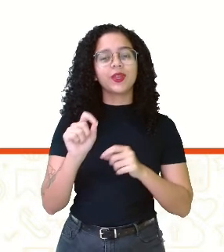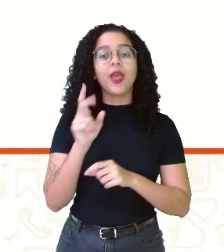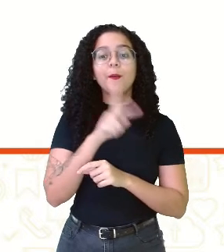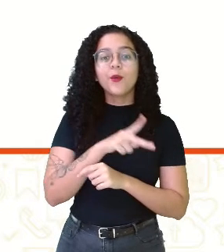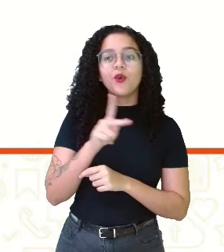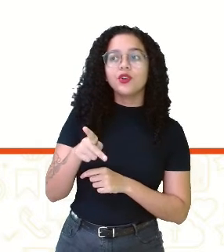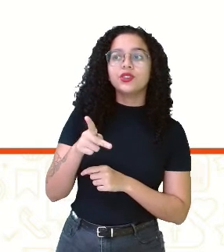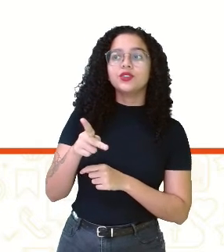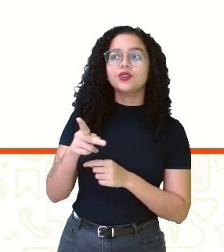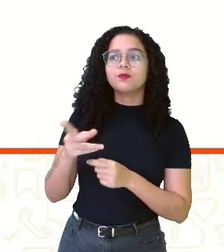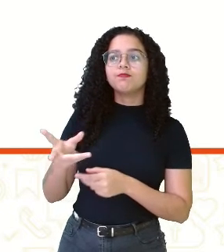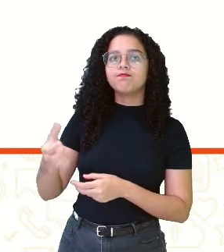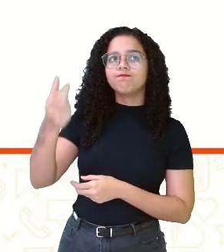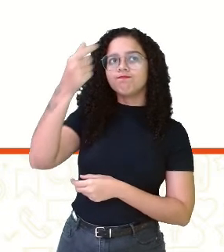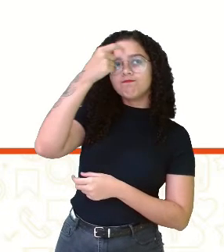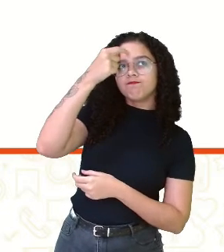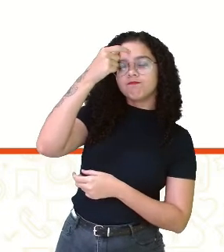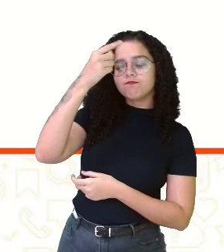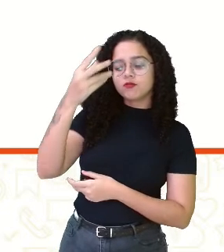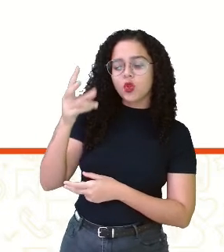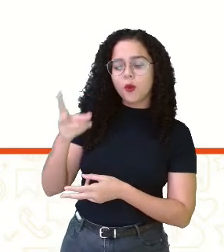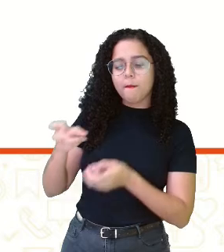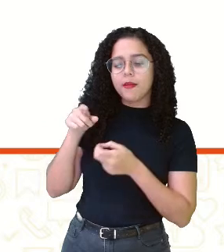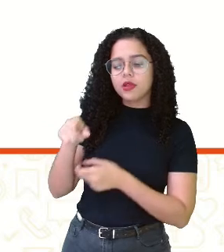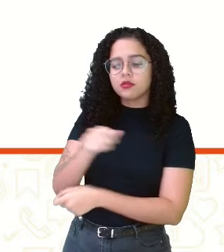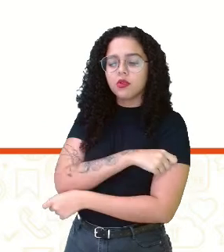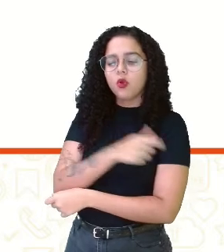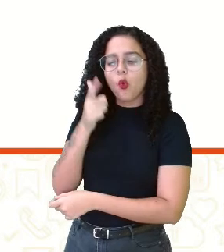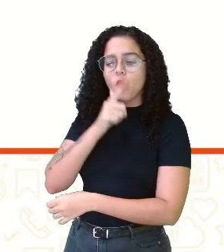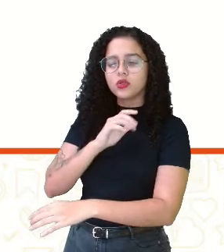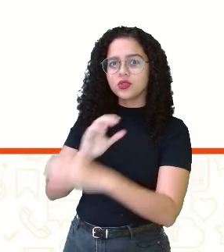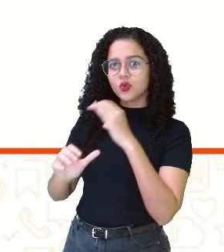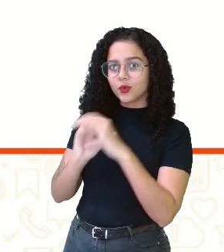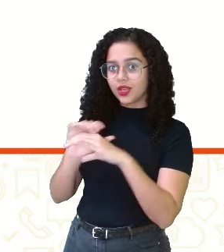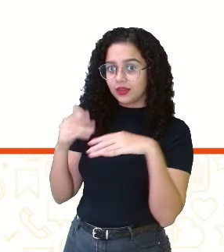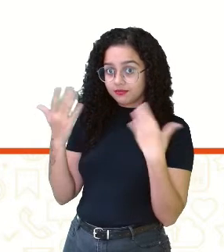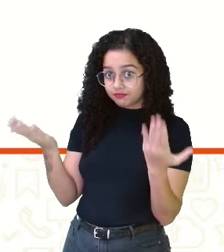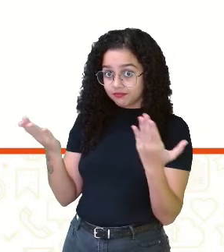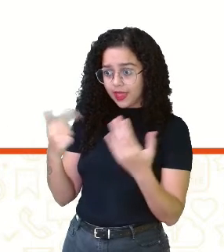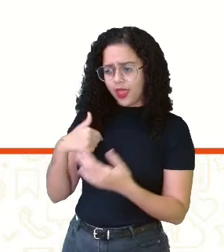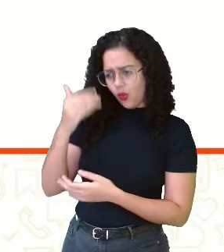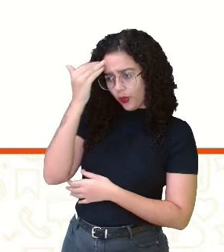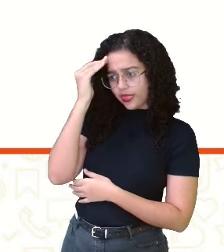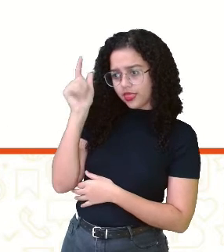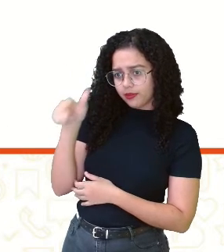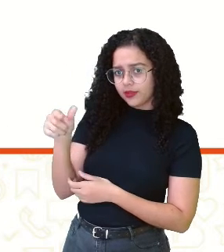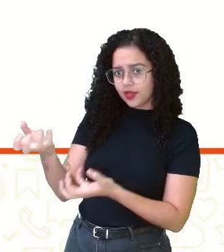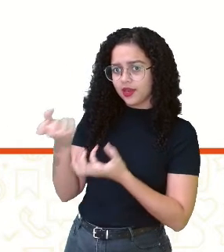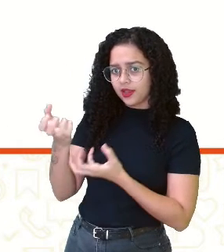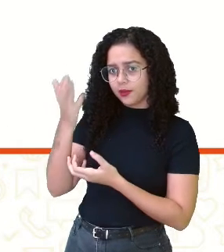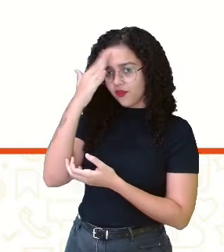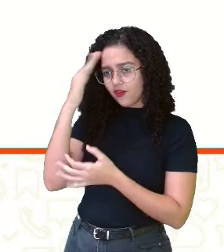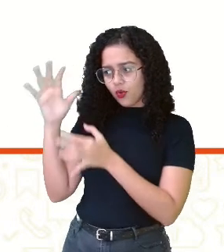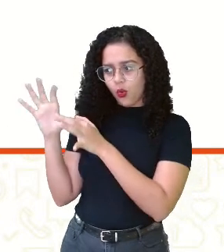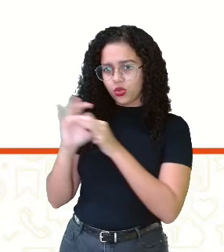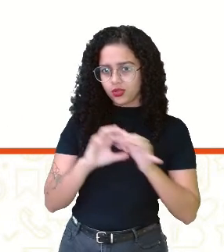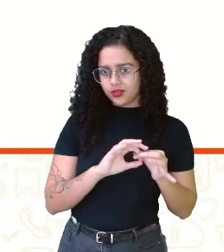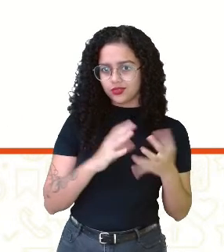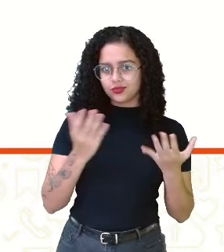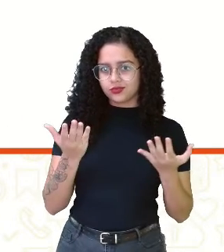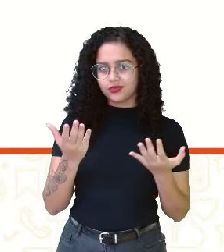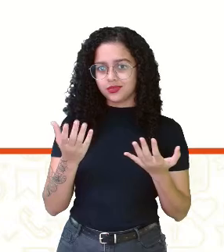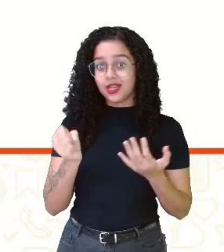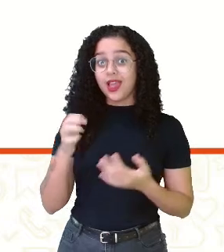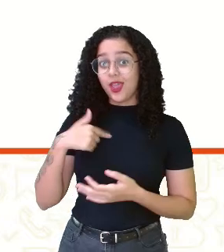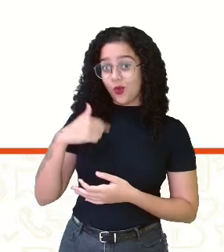observe. Esse estudante, ele está conseguindo se comunicar? Eu entendo o que ele quis me dizer? Se eu já